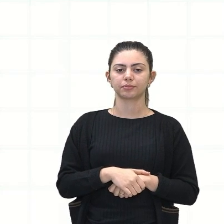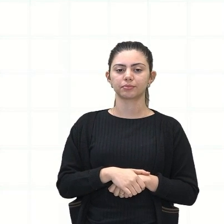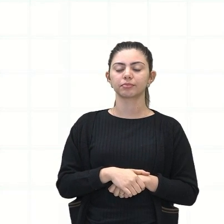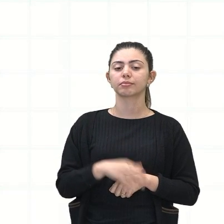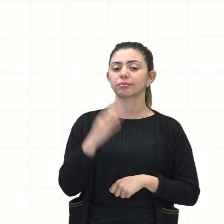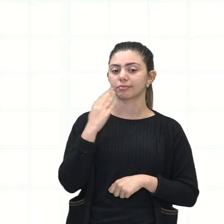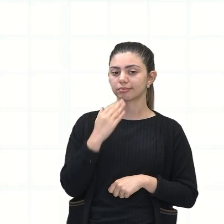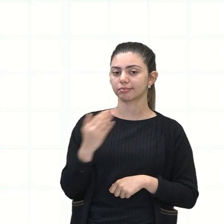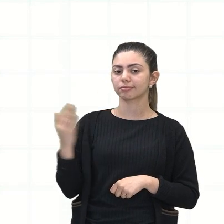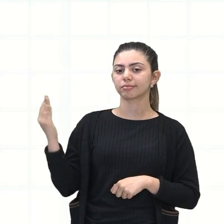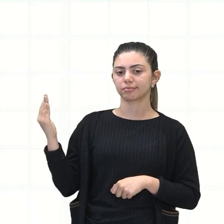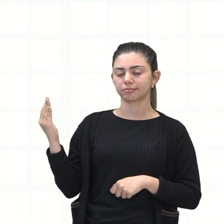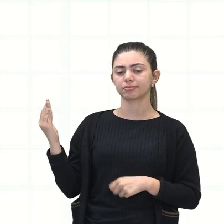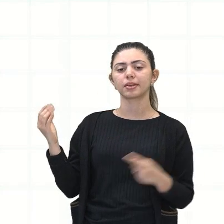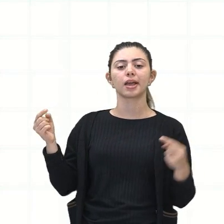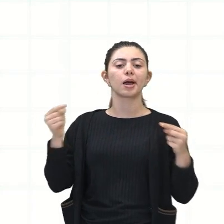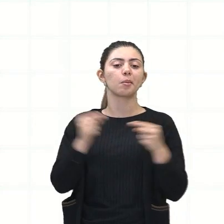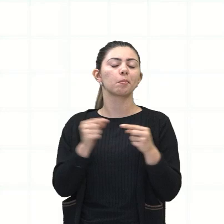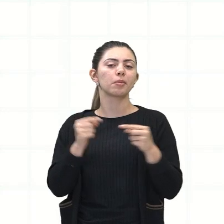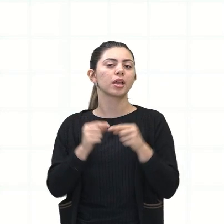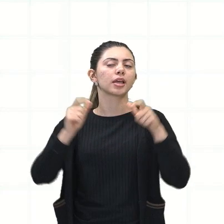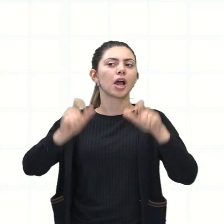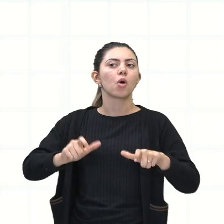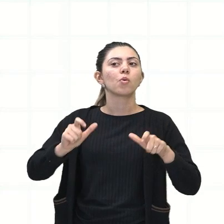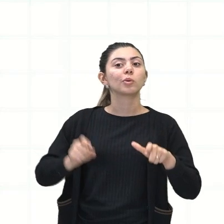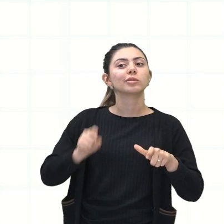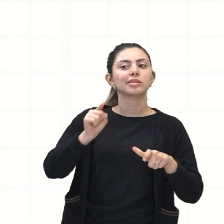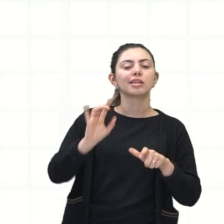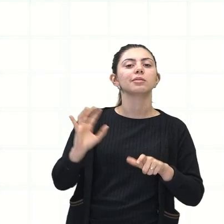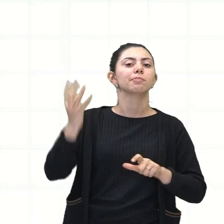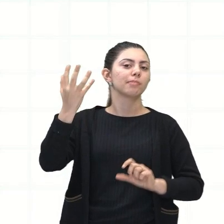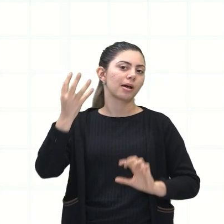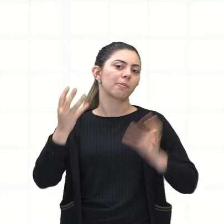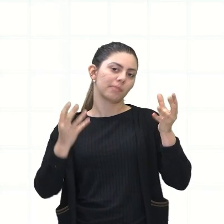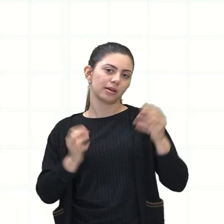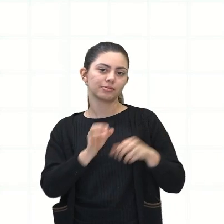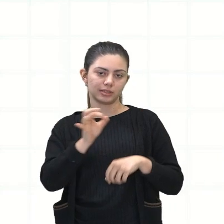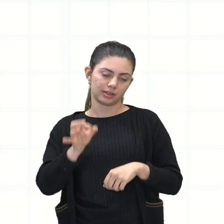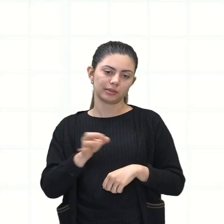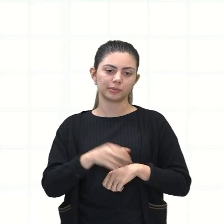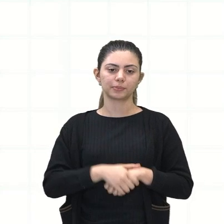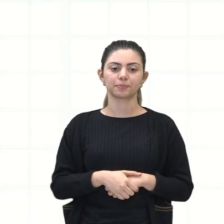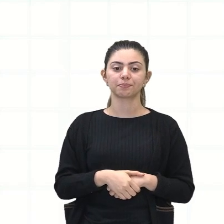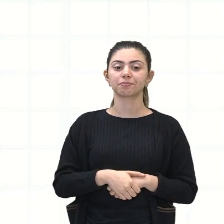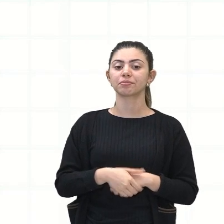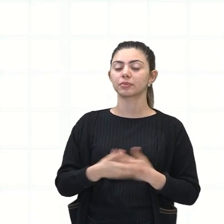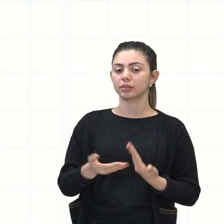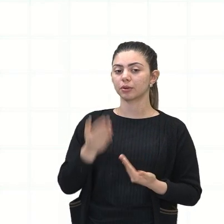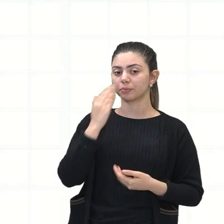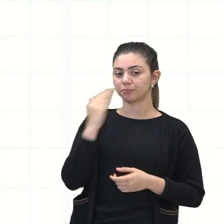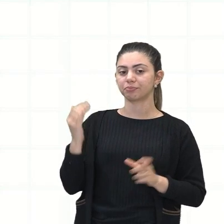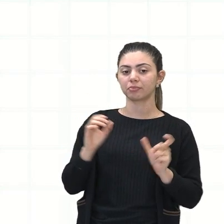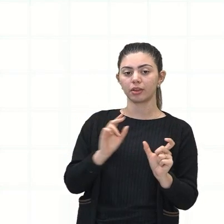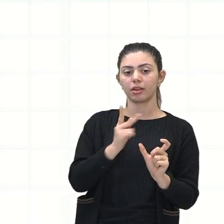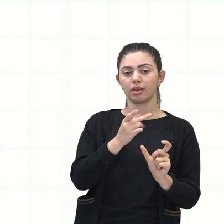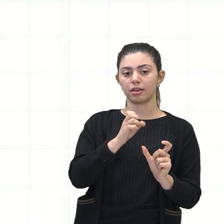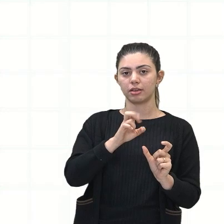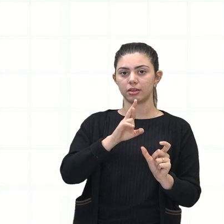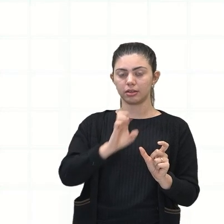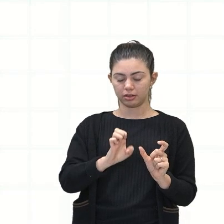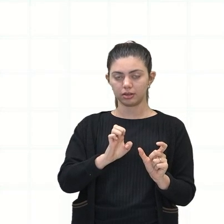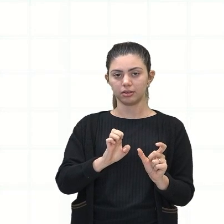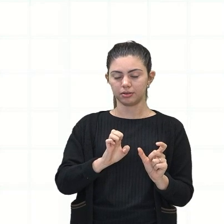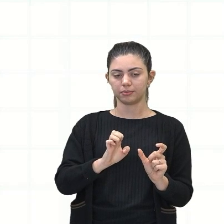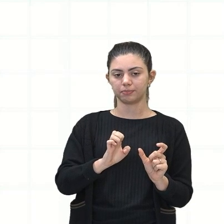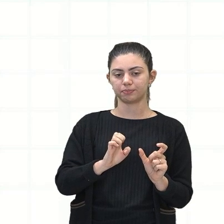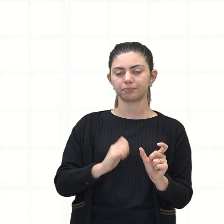que vão indicar onde, né, algo está ou algo está acontecendo. Então, here, falar devagar para que vocês